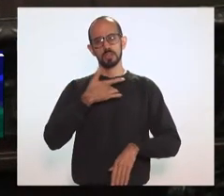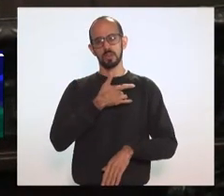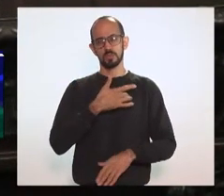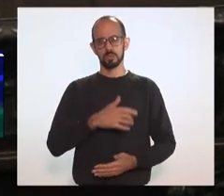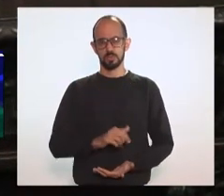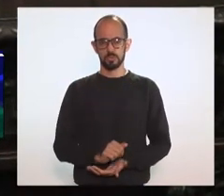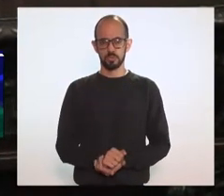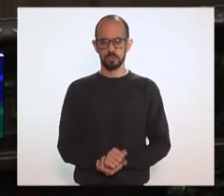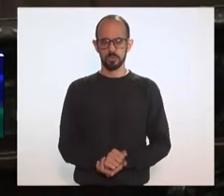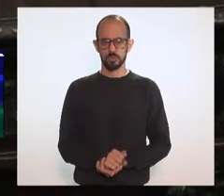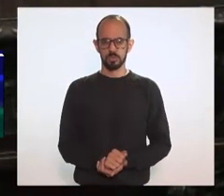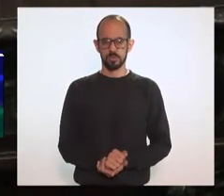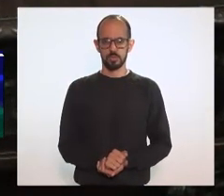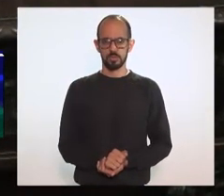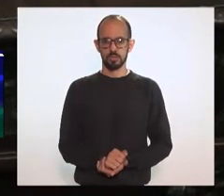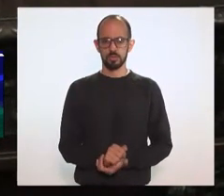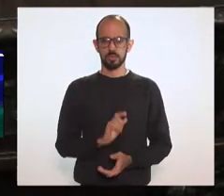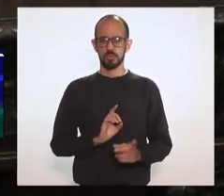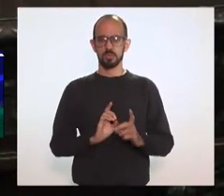O debate